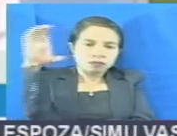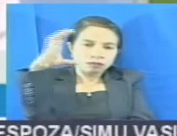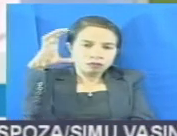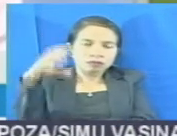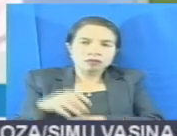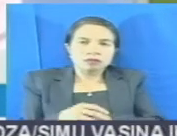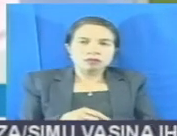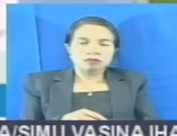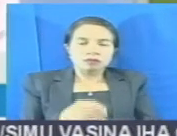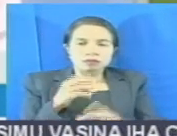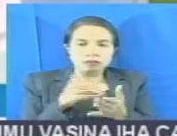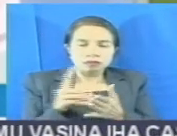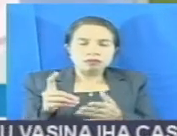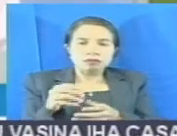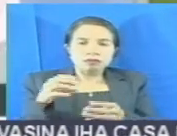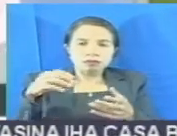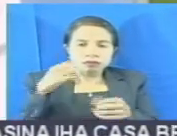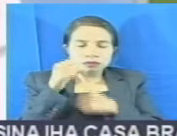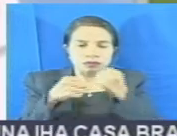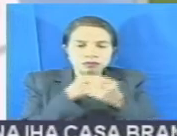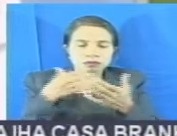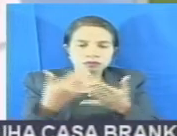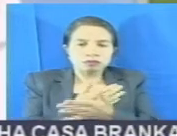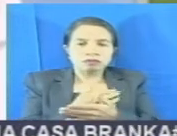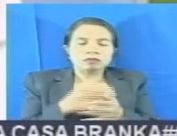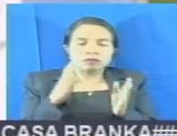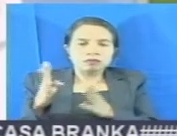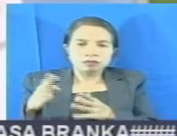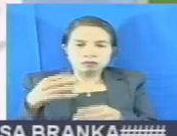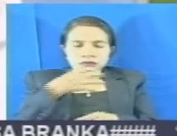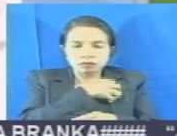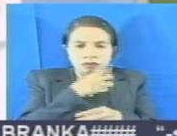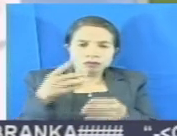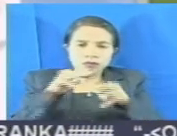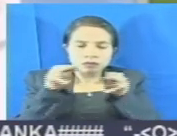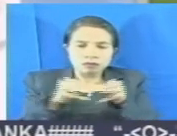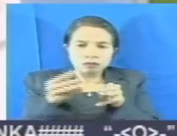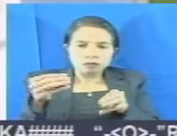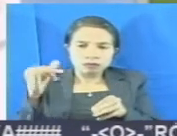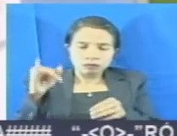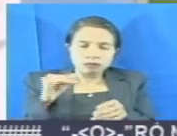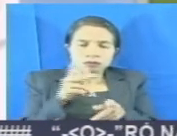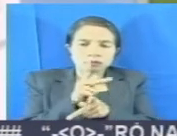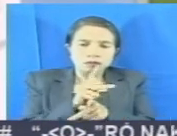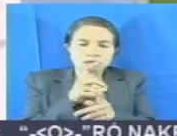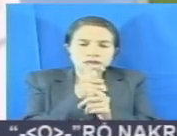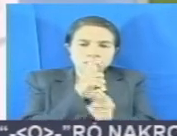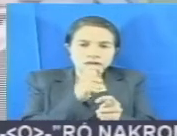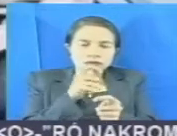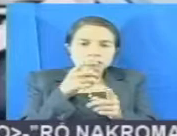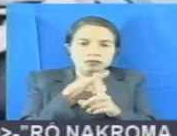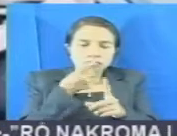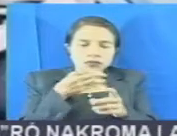da Batinafo Ninian. A preparação da polícia município de Dili, para controlar a circulação do transporte público, se Dili para